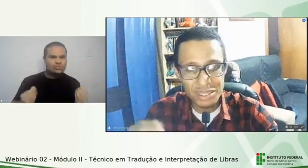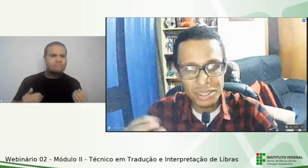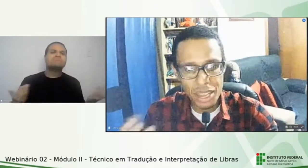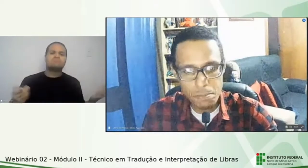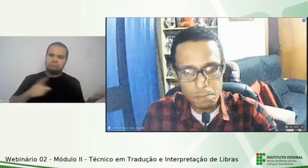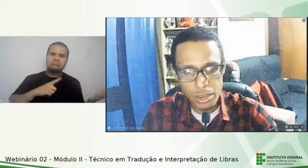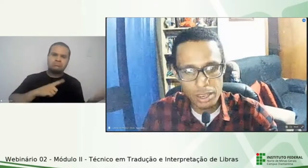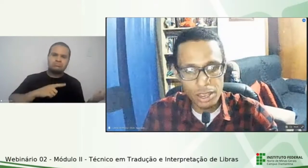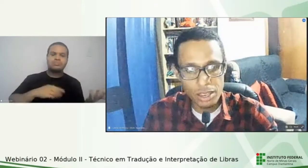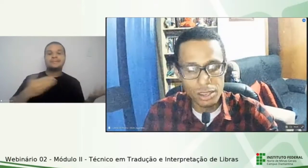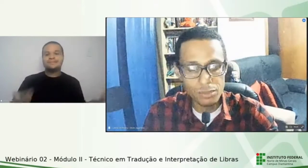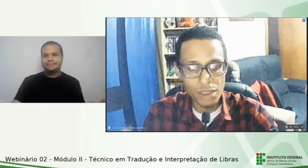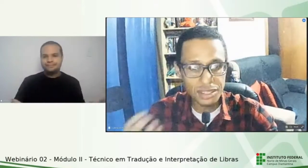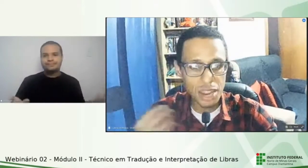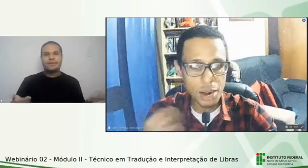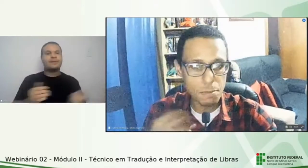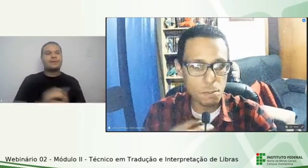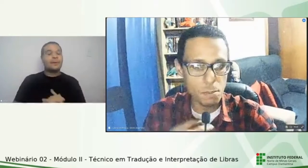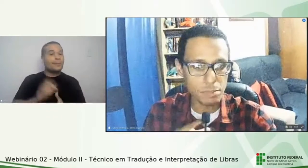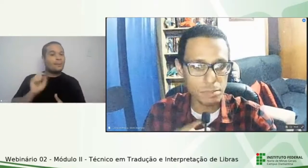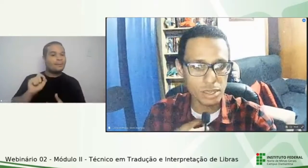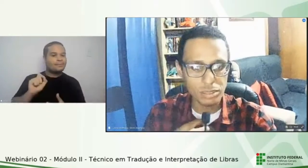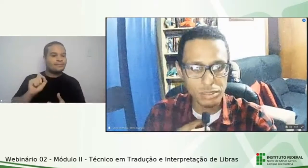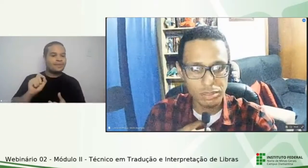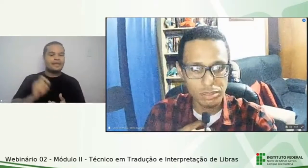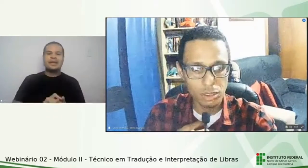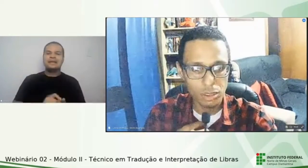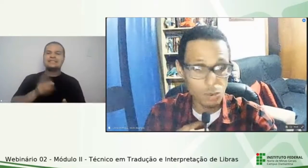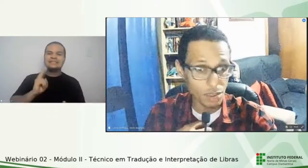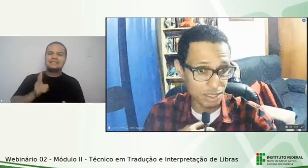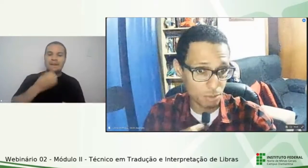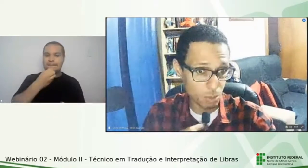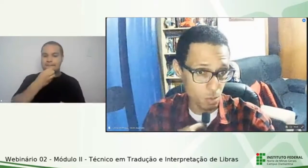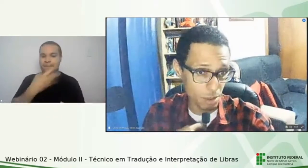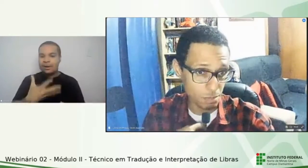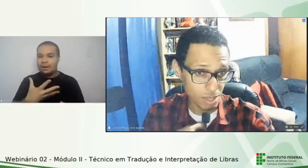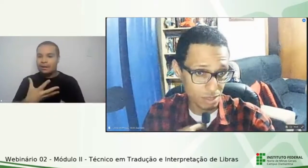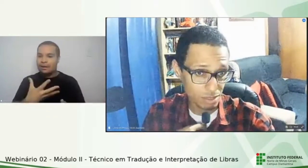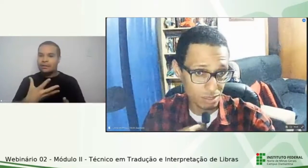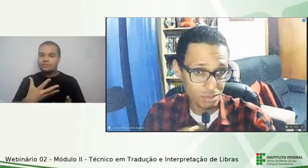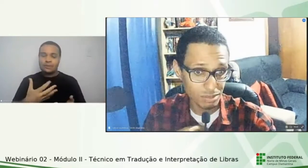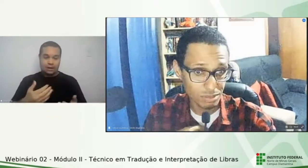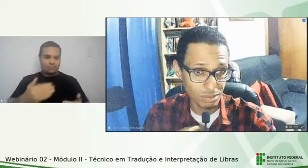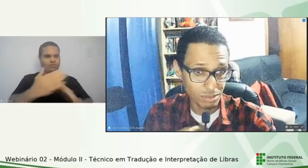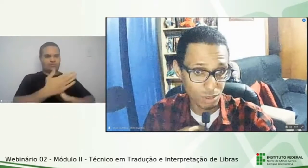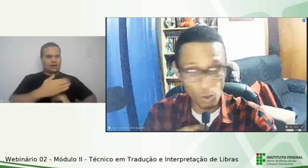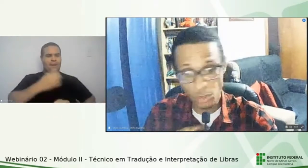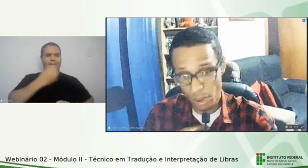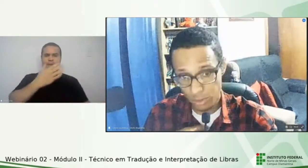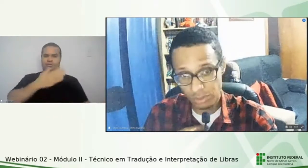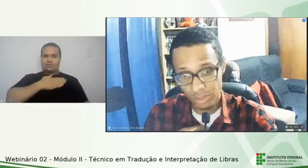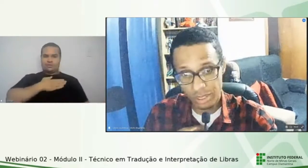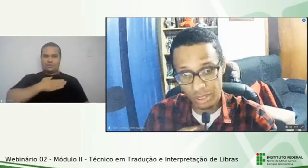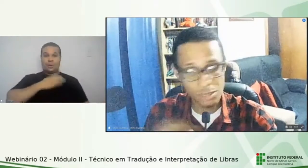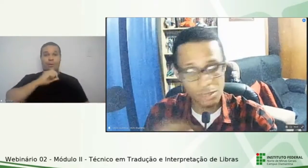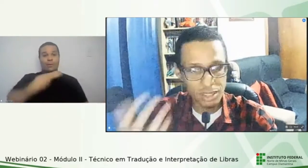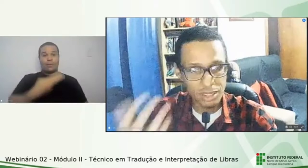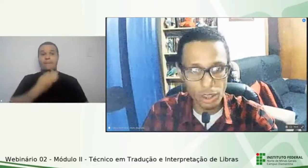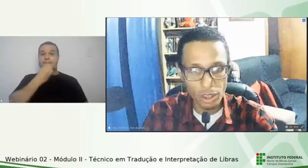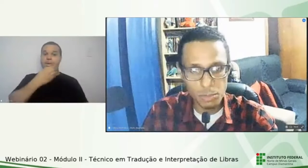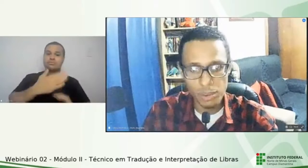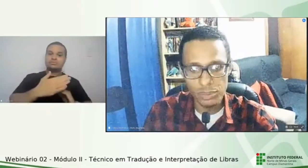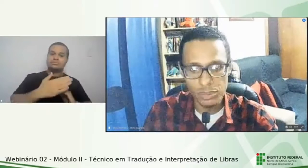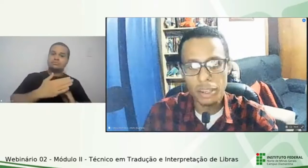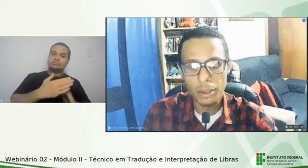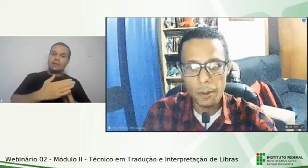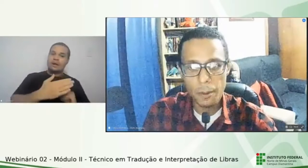nem sempre vai ser bom para mim, ou vai ser bom para mim, ou não, que vai ser